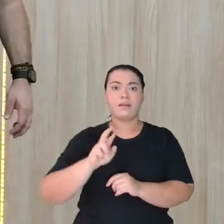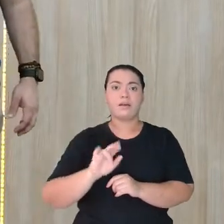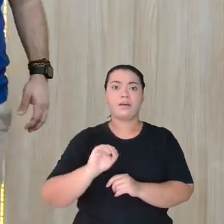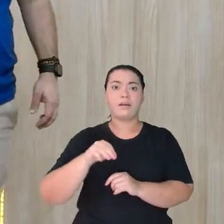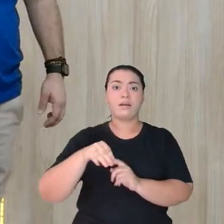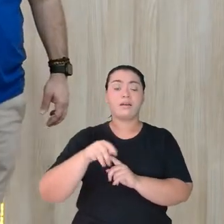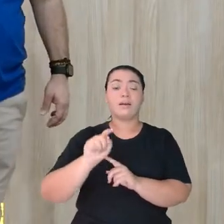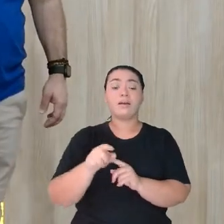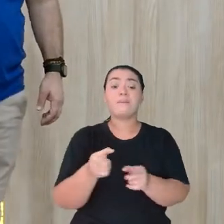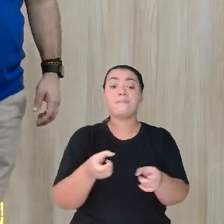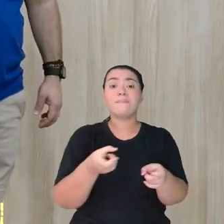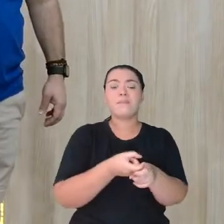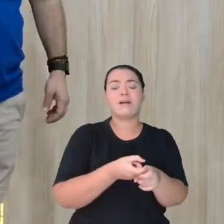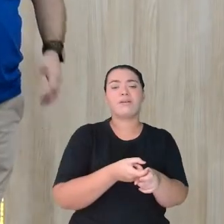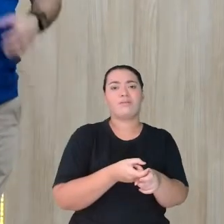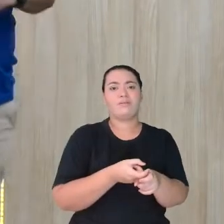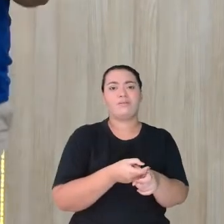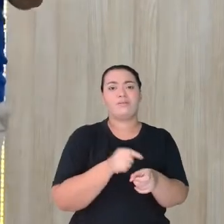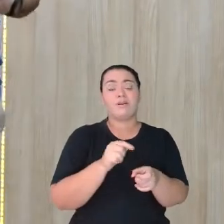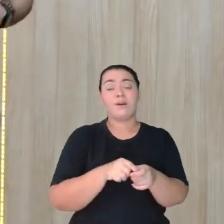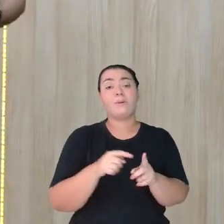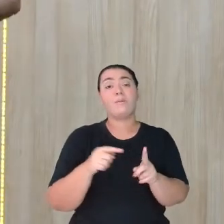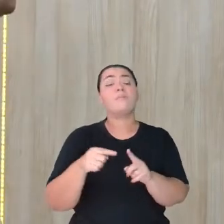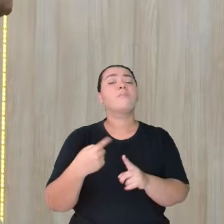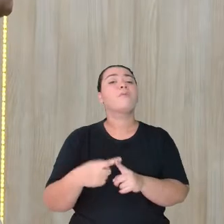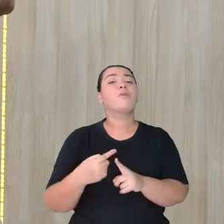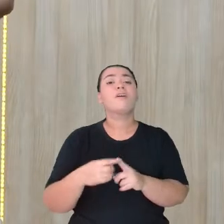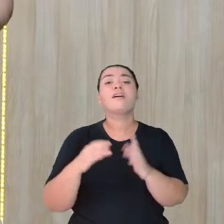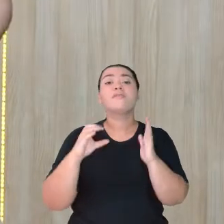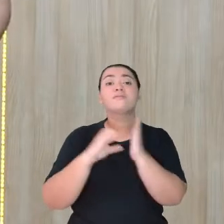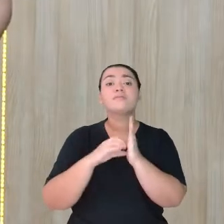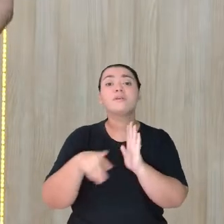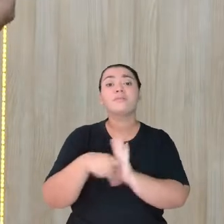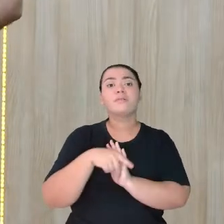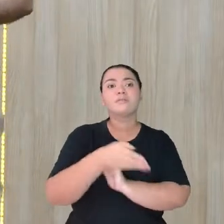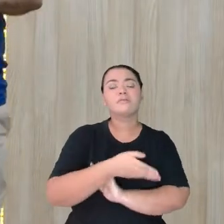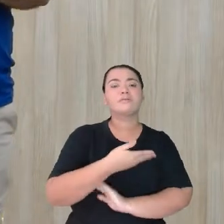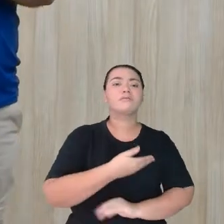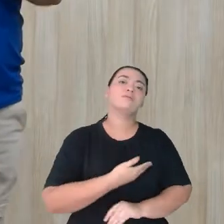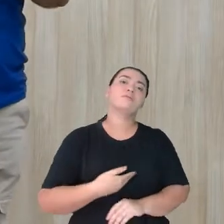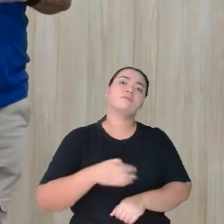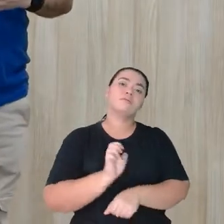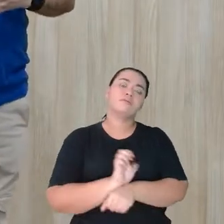da população, né? Porque eram funcionários do Estado, né? Então